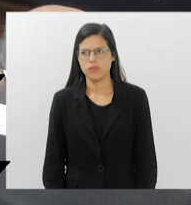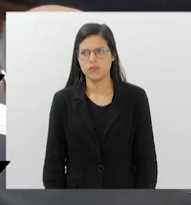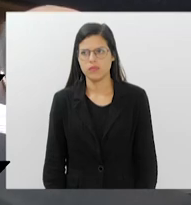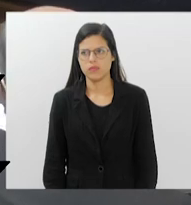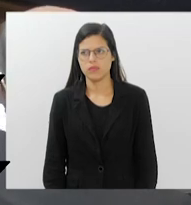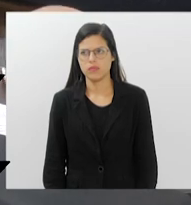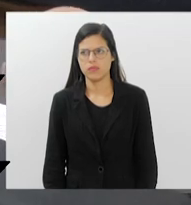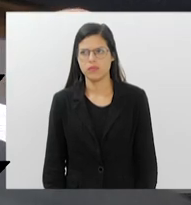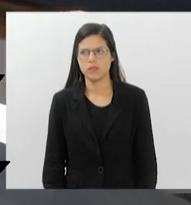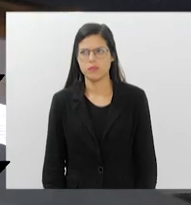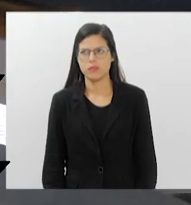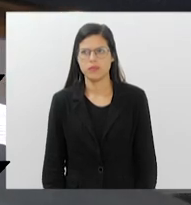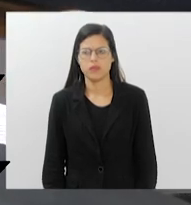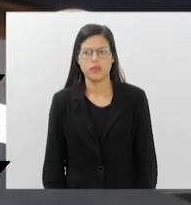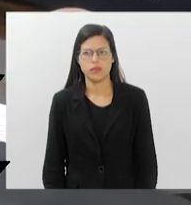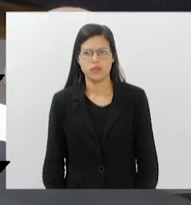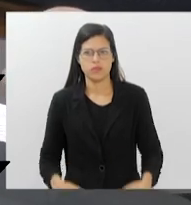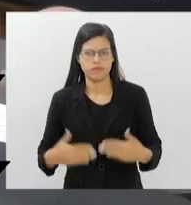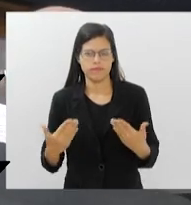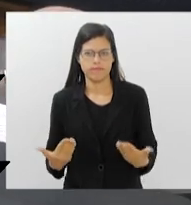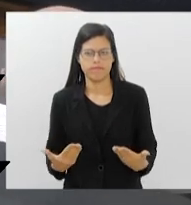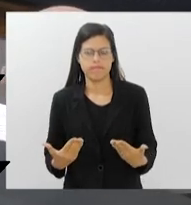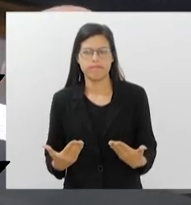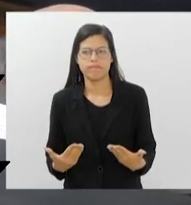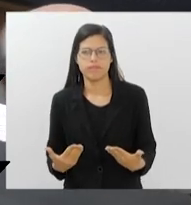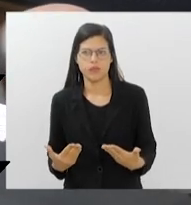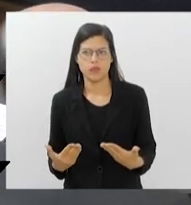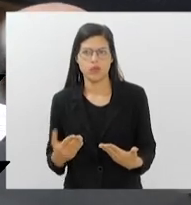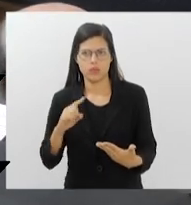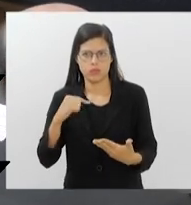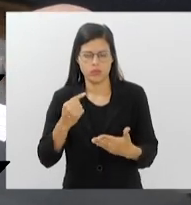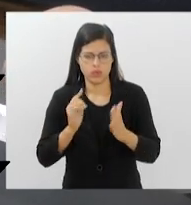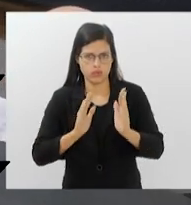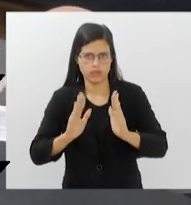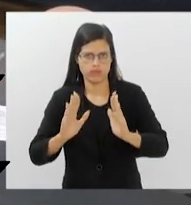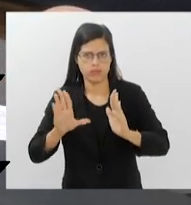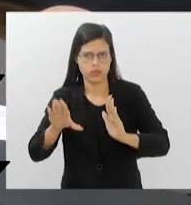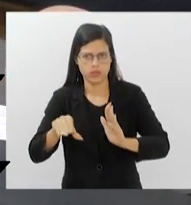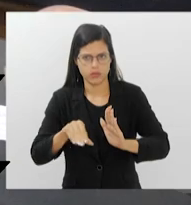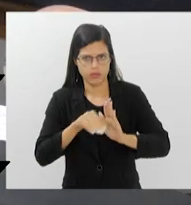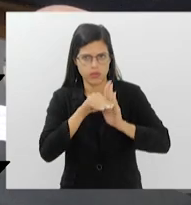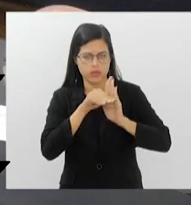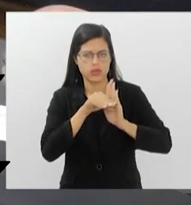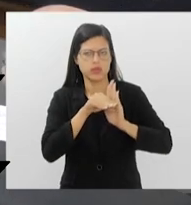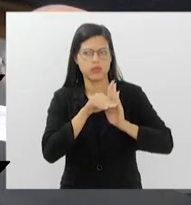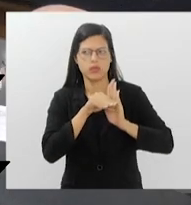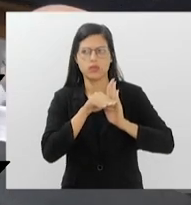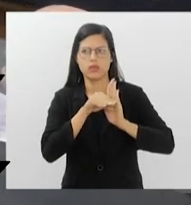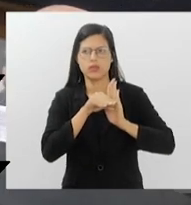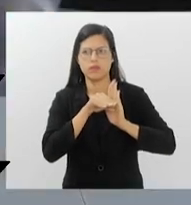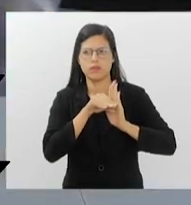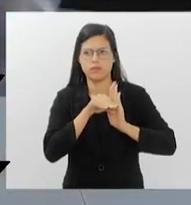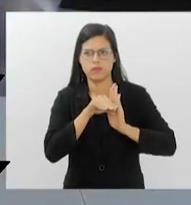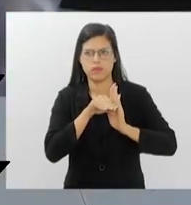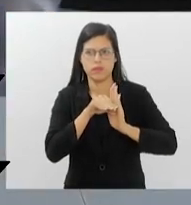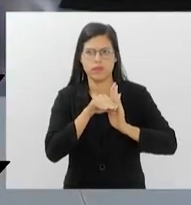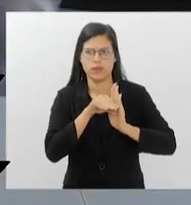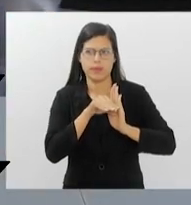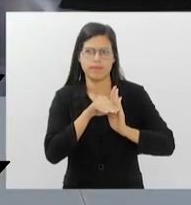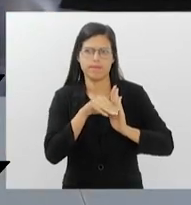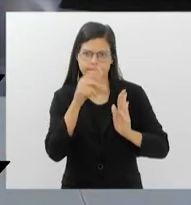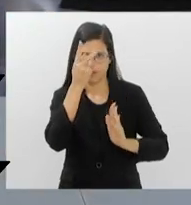é claro que nós estamos na fase de emendas e eu mesmo